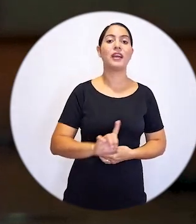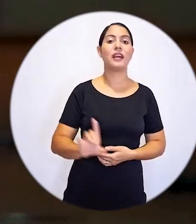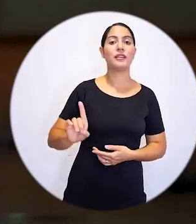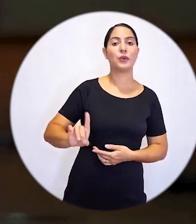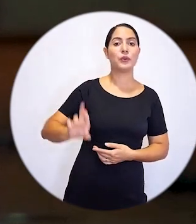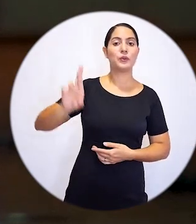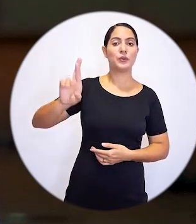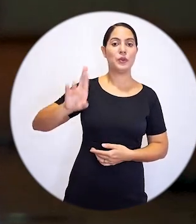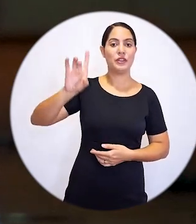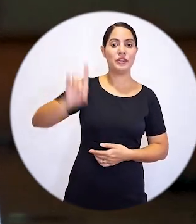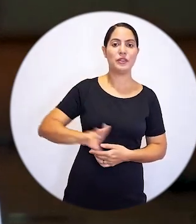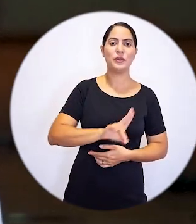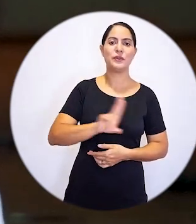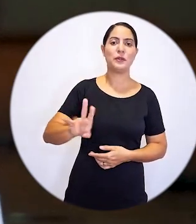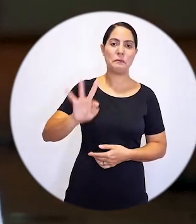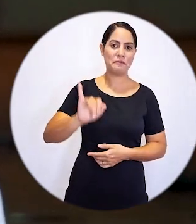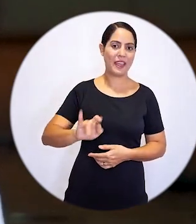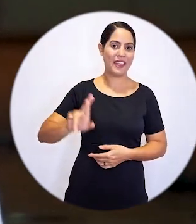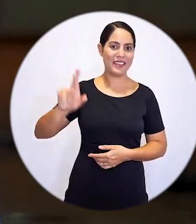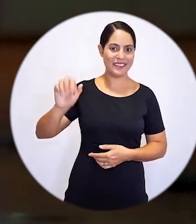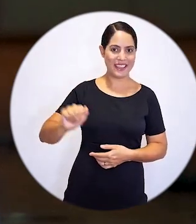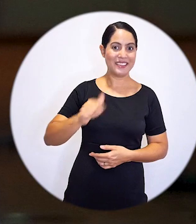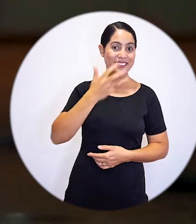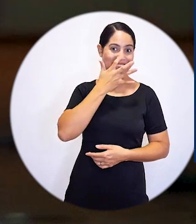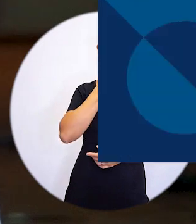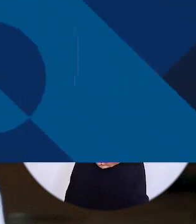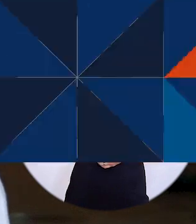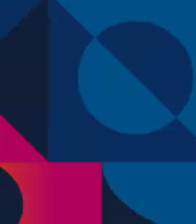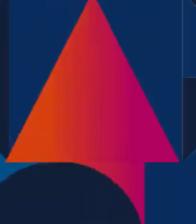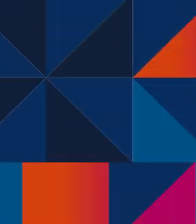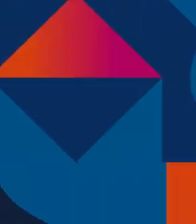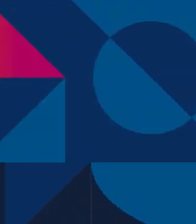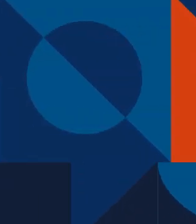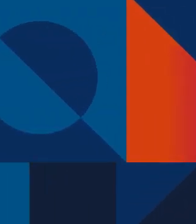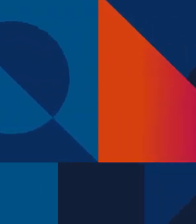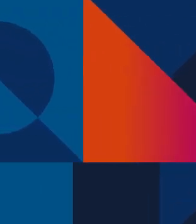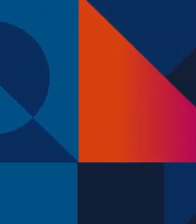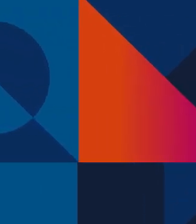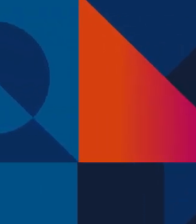em privacidade e proteção de dados, Tainá Junquilho. Veja.